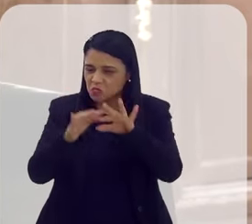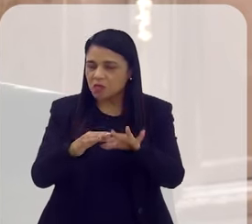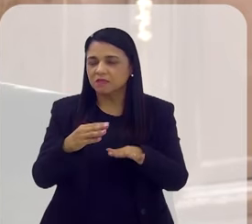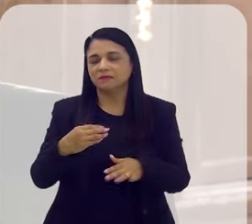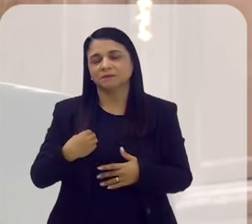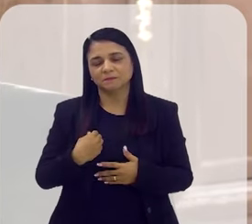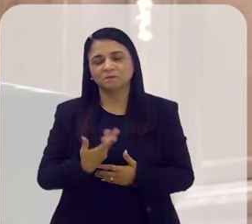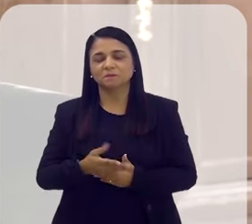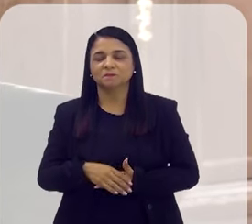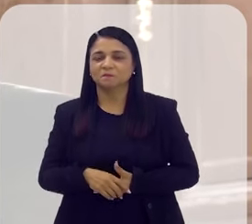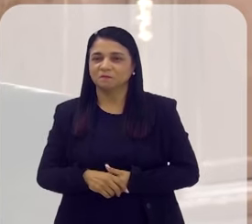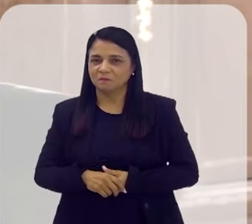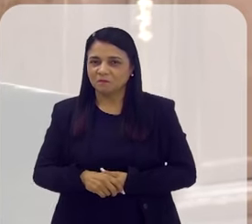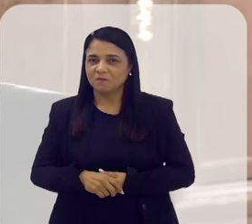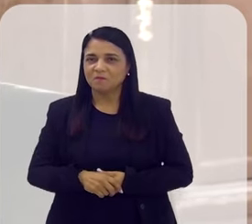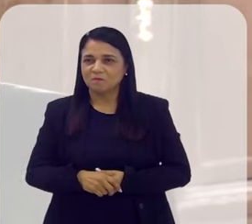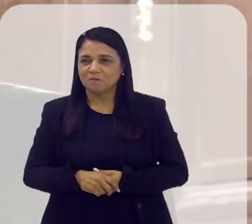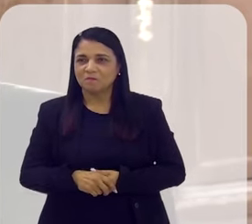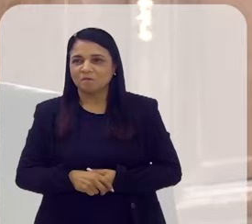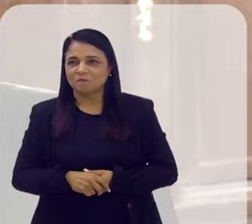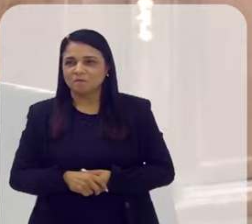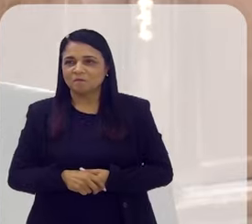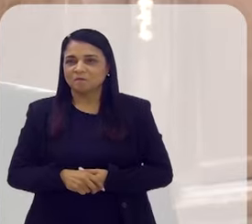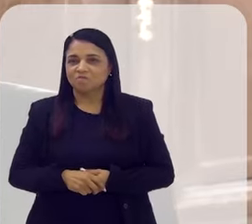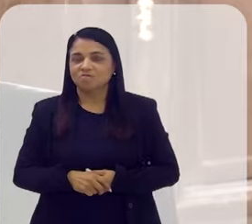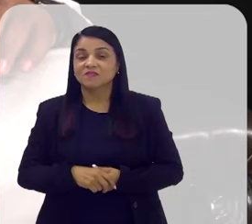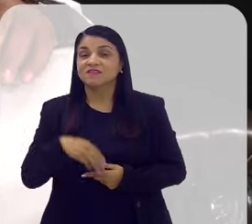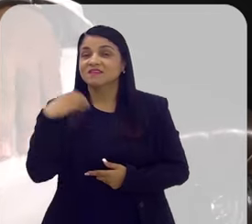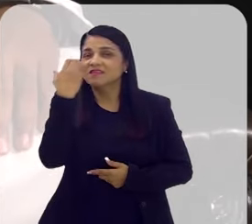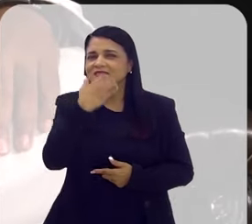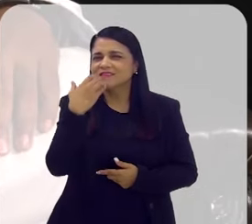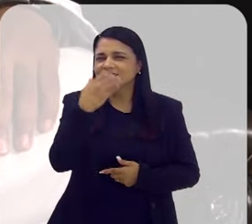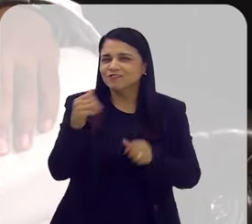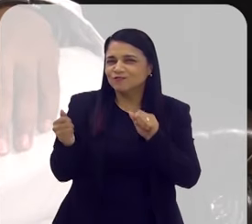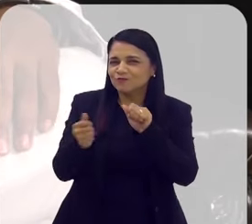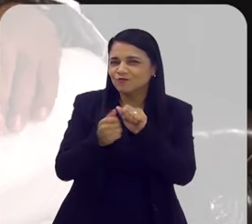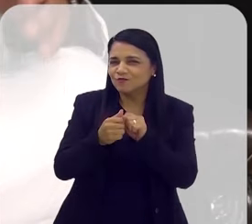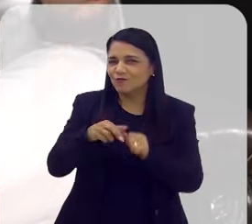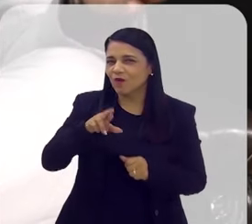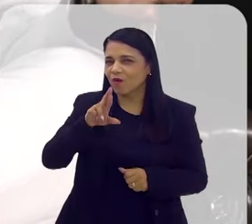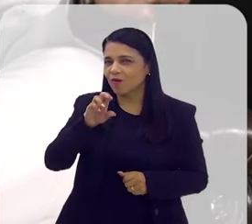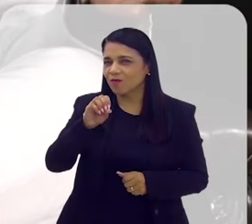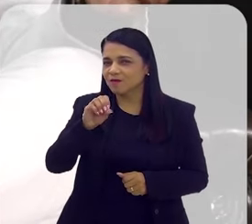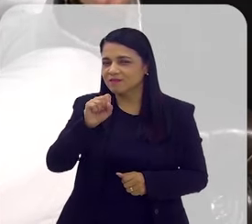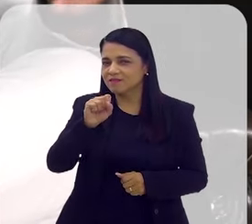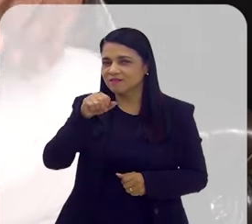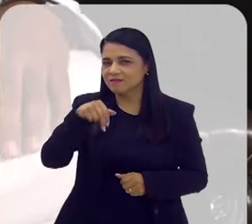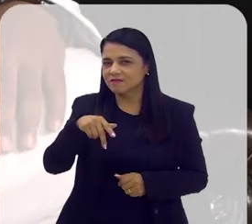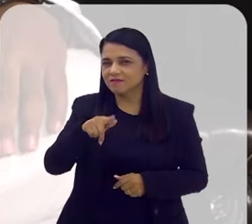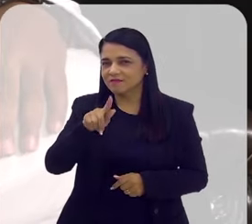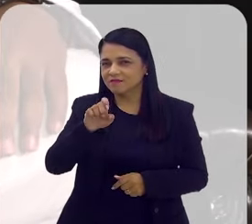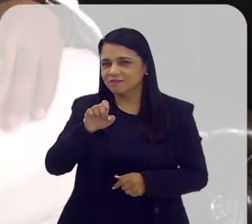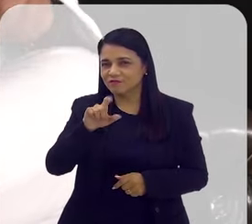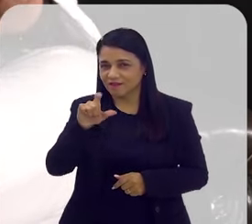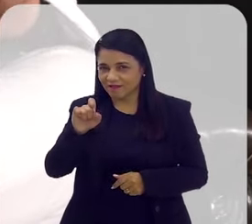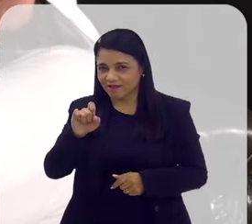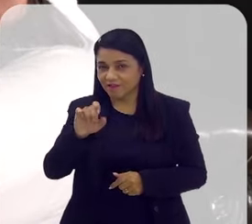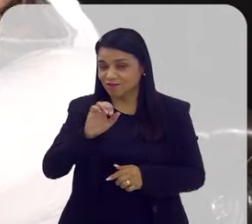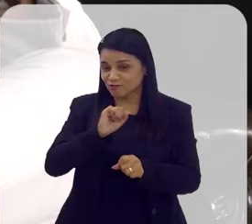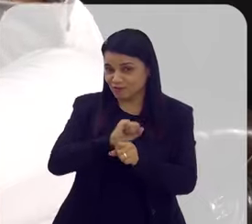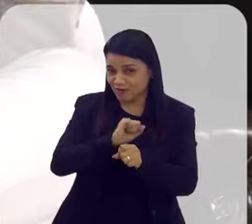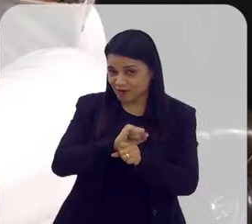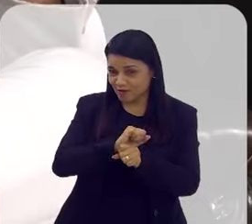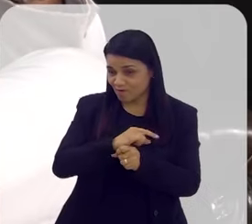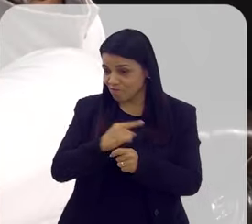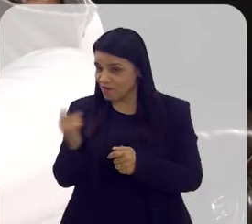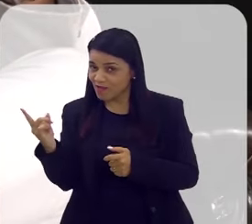abençoado. Ele abençoa muito, muito a minha vida. Gente, eu quero agora que a gente cante junto com Rosângela. Segura aí.